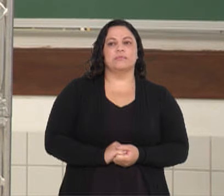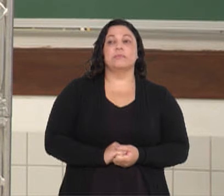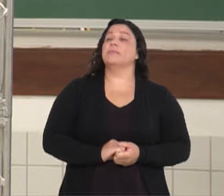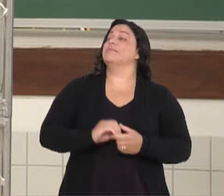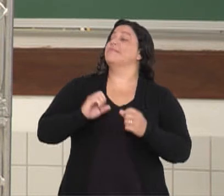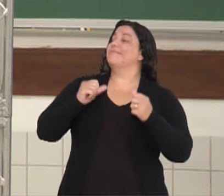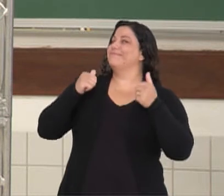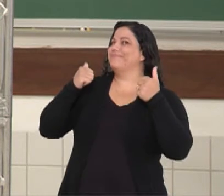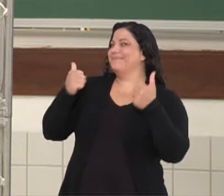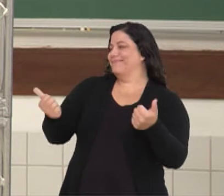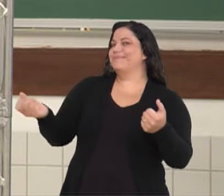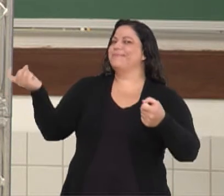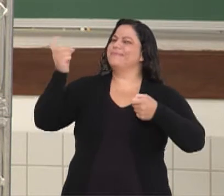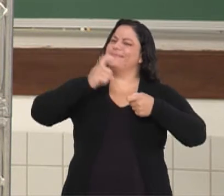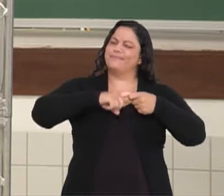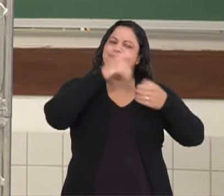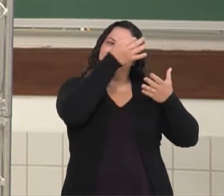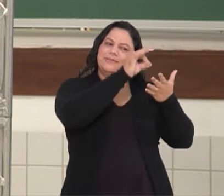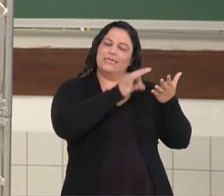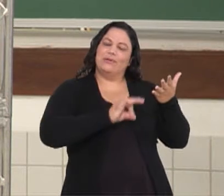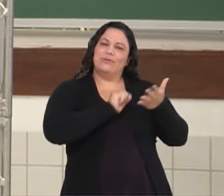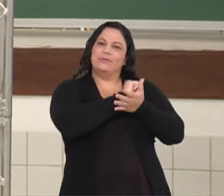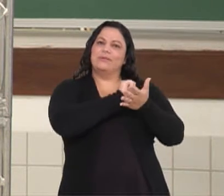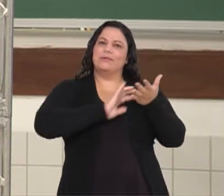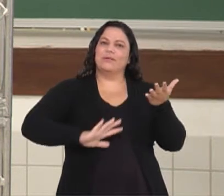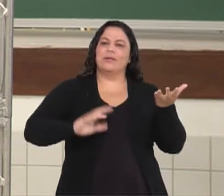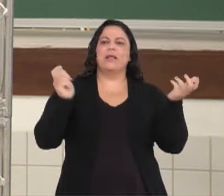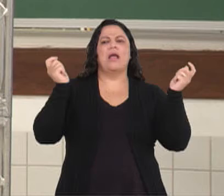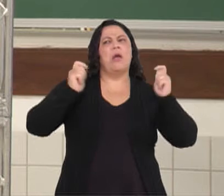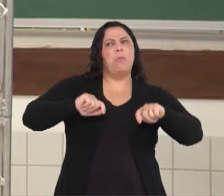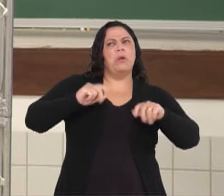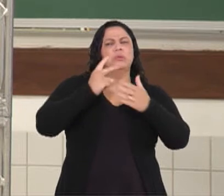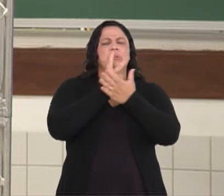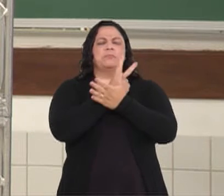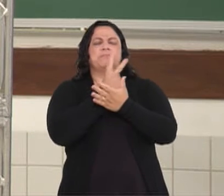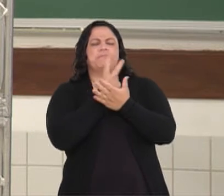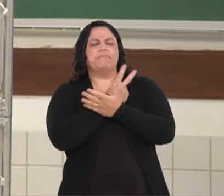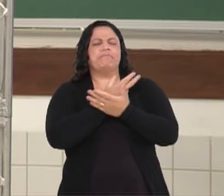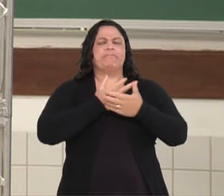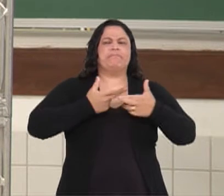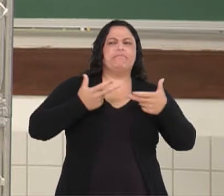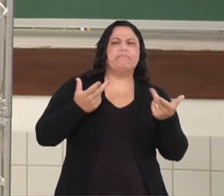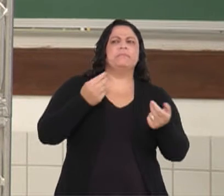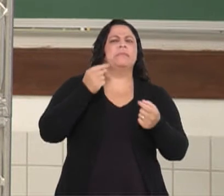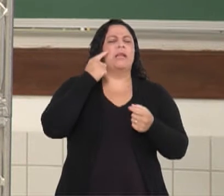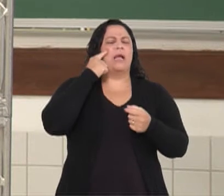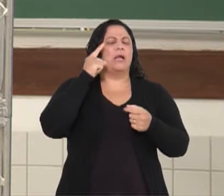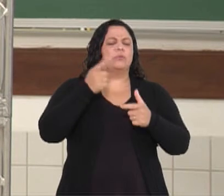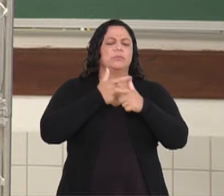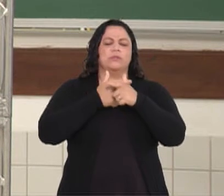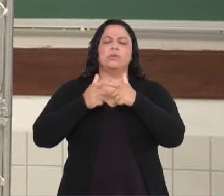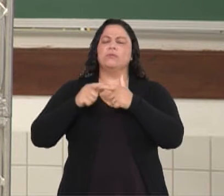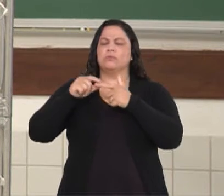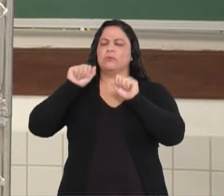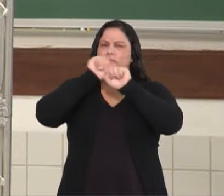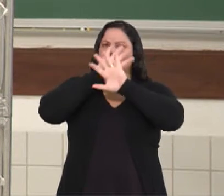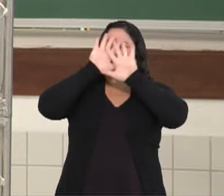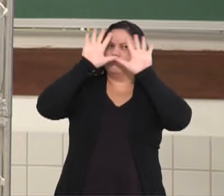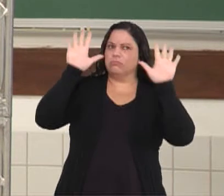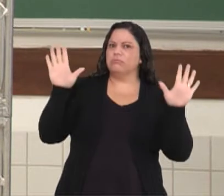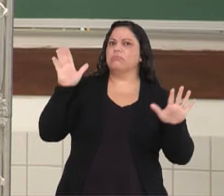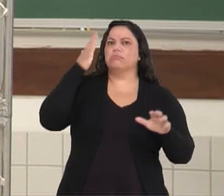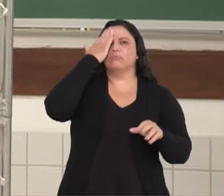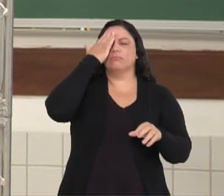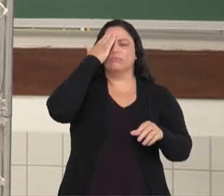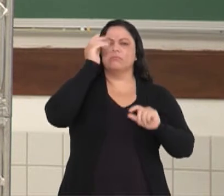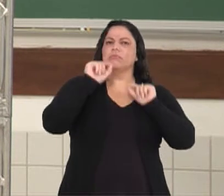Muito bem, vamos à correção desse exercício. Pode ter tropeçado em algumas coisas, mas eu acho que no conceito da divisão você já tem claro. Vamos